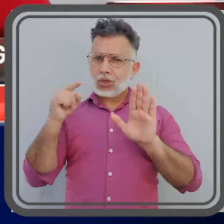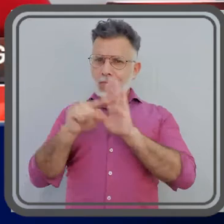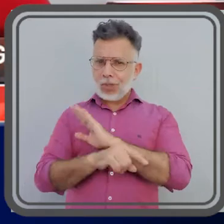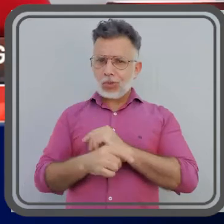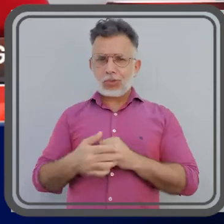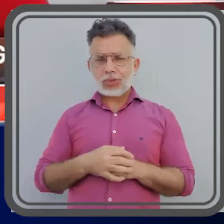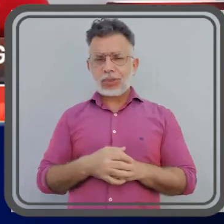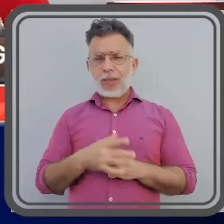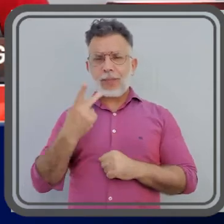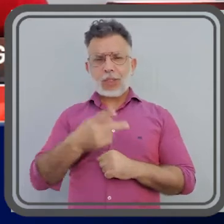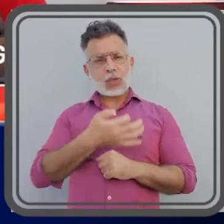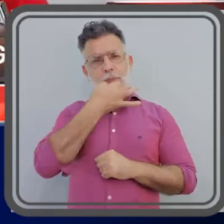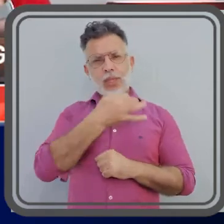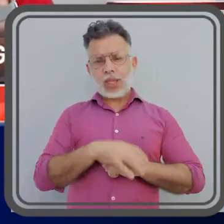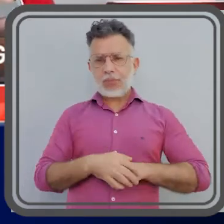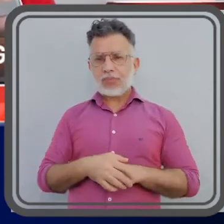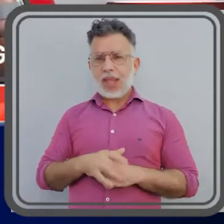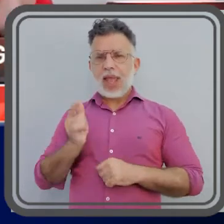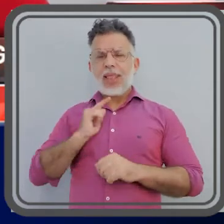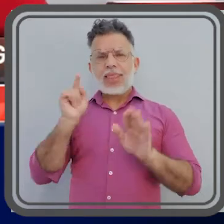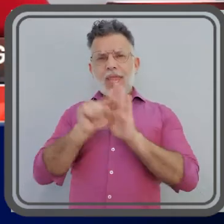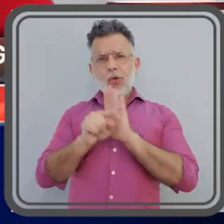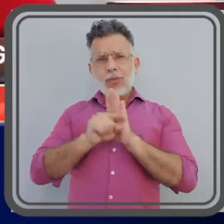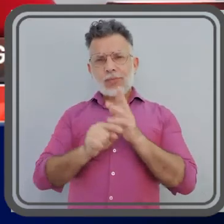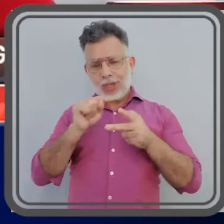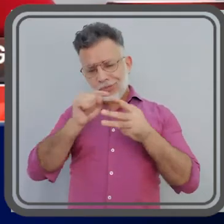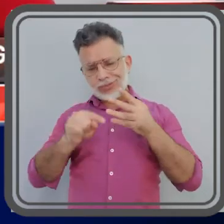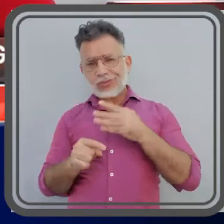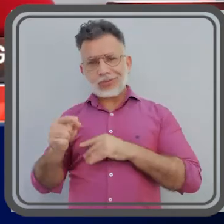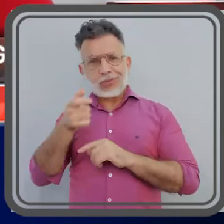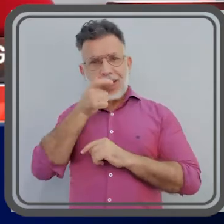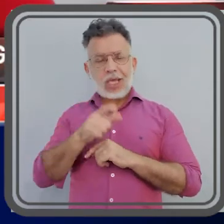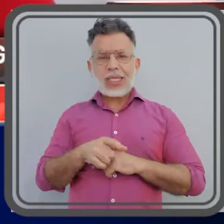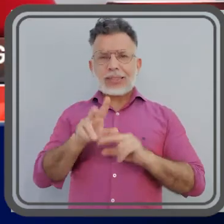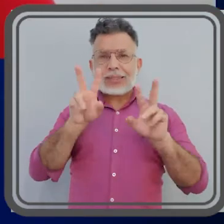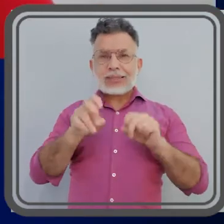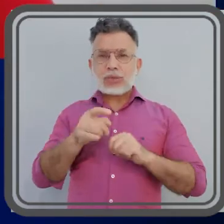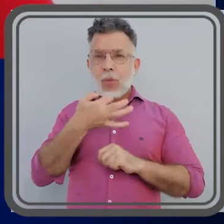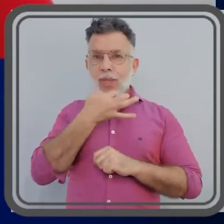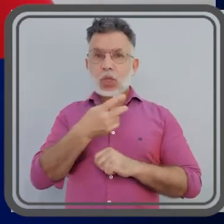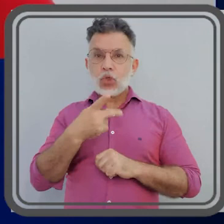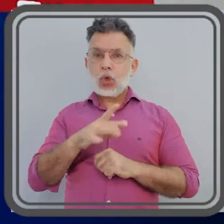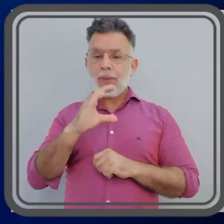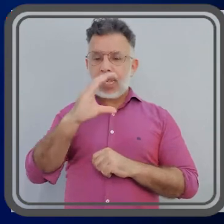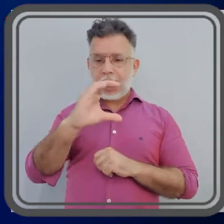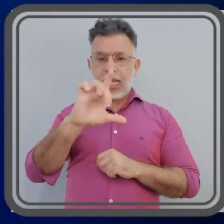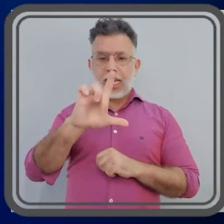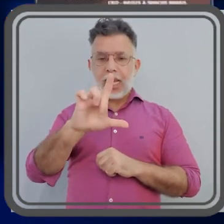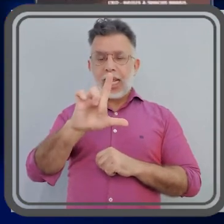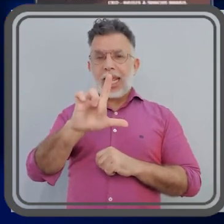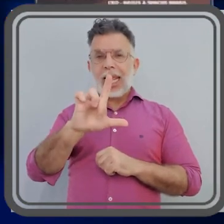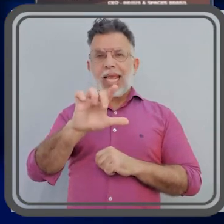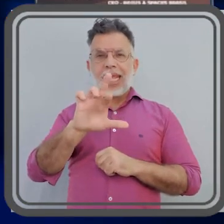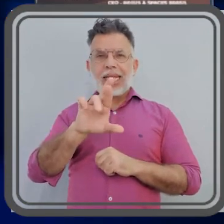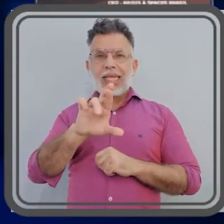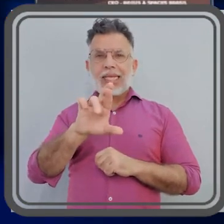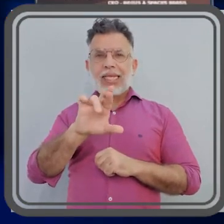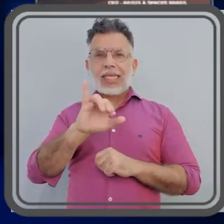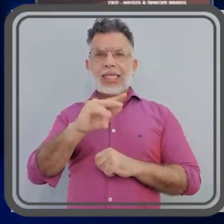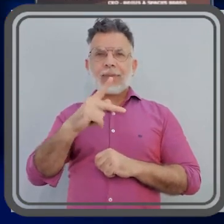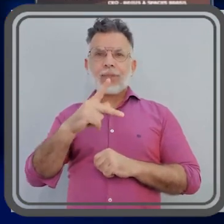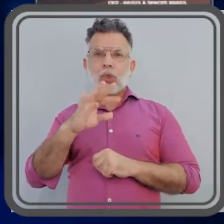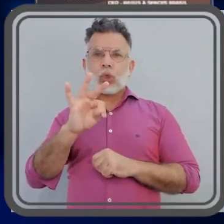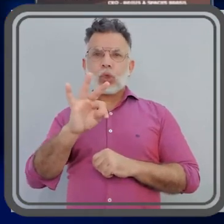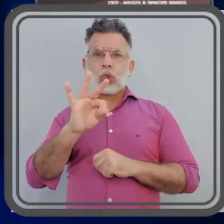seu ponto de vista aí. Algumas perguntinhas da audiência aqui. Sua visão sobre criptomoedas. Cara, eu não invisto em nada que não